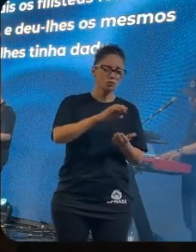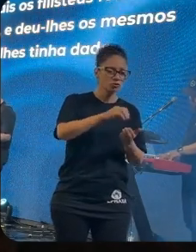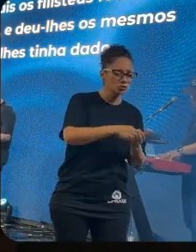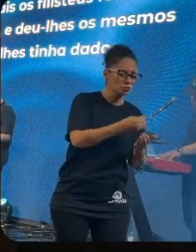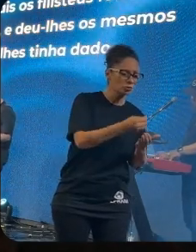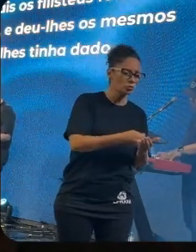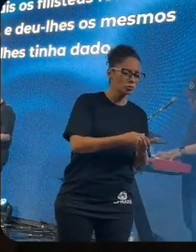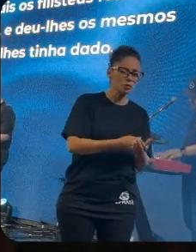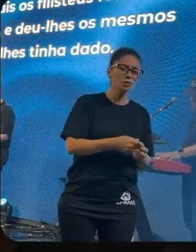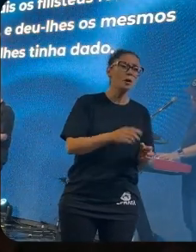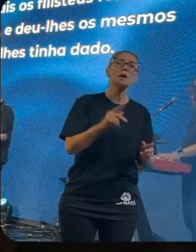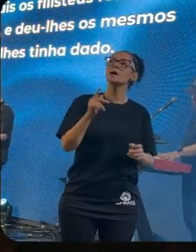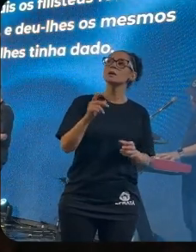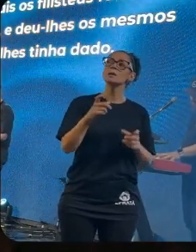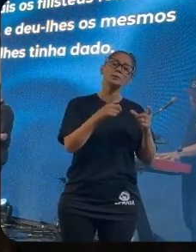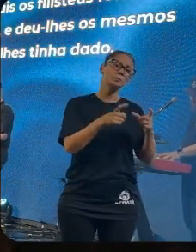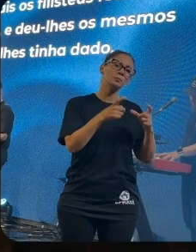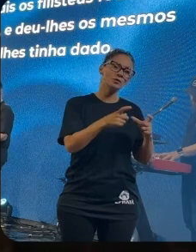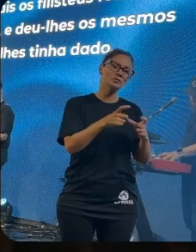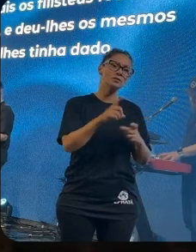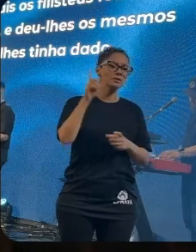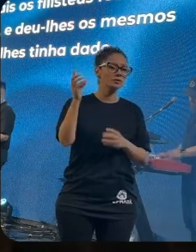deu.